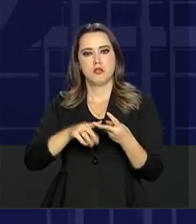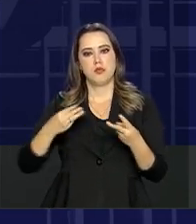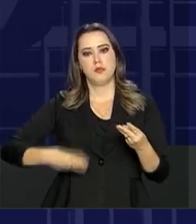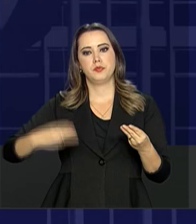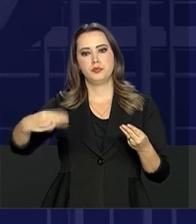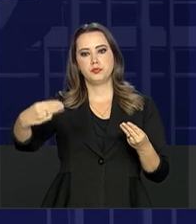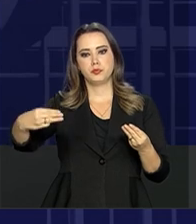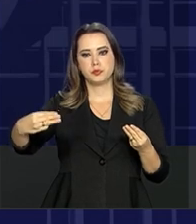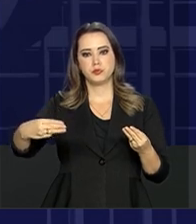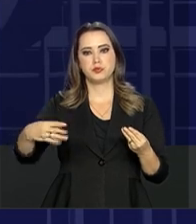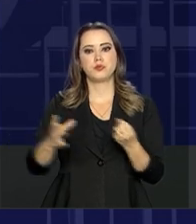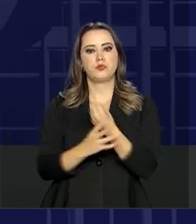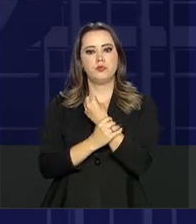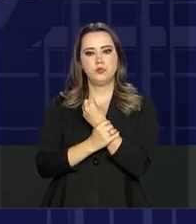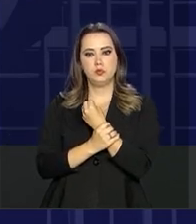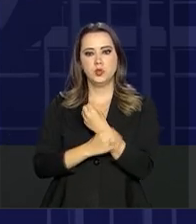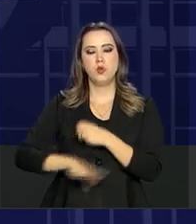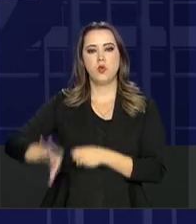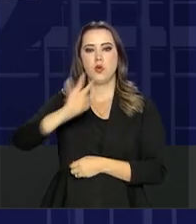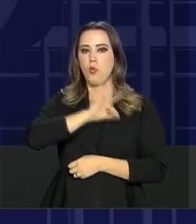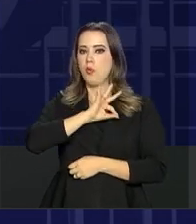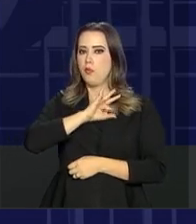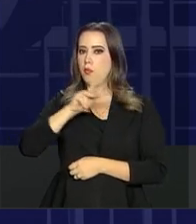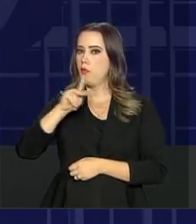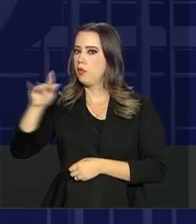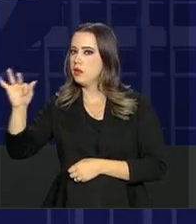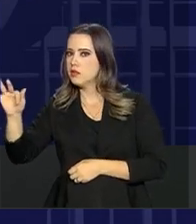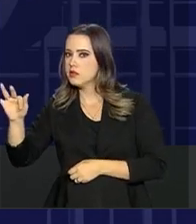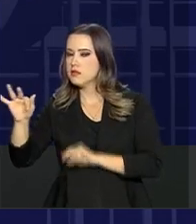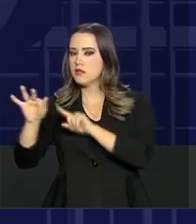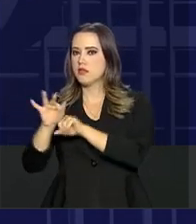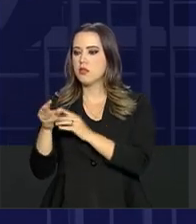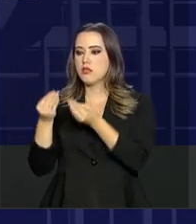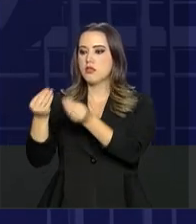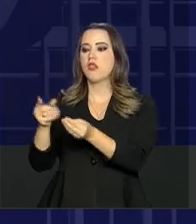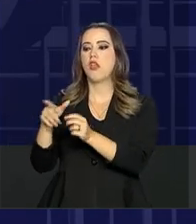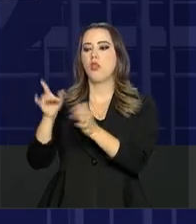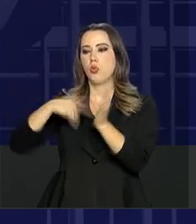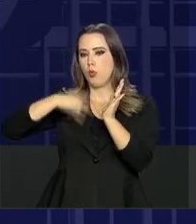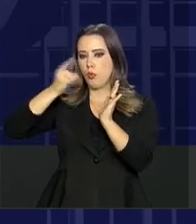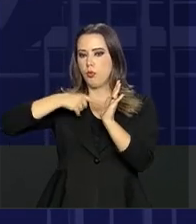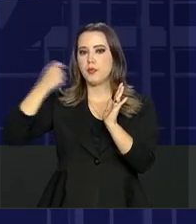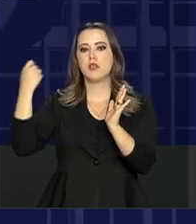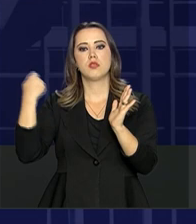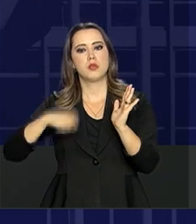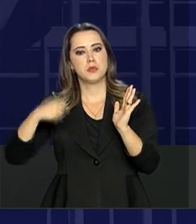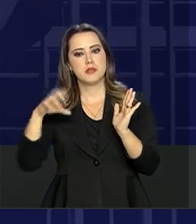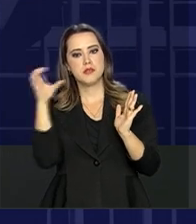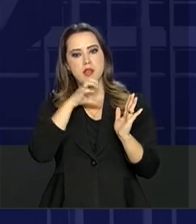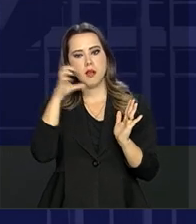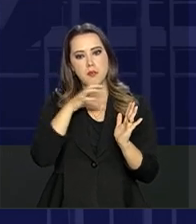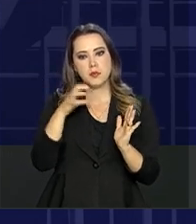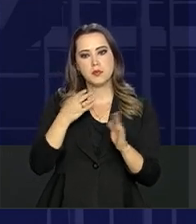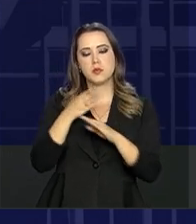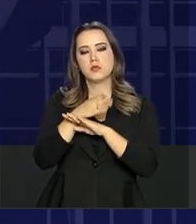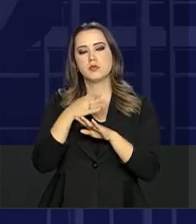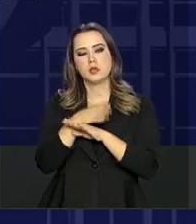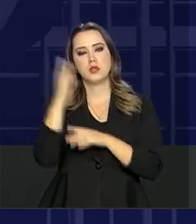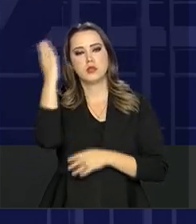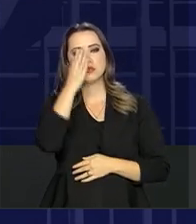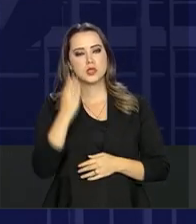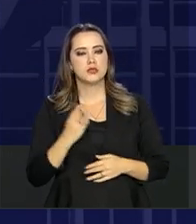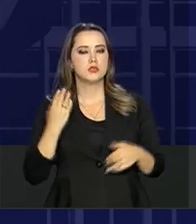Ministério da Segurança com a Polícia Federal, que dá a eles a documentação hábil para que eles possam adentrar